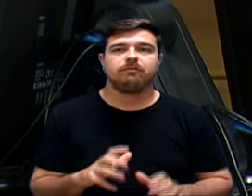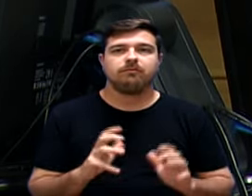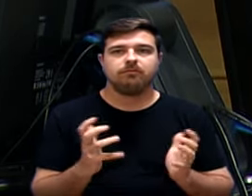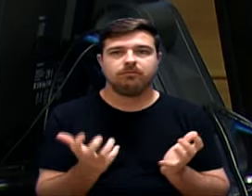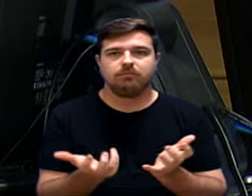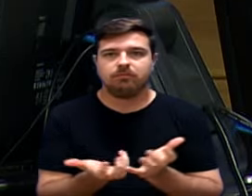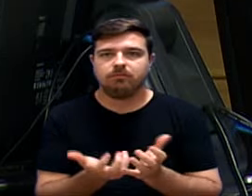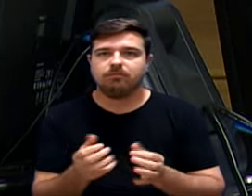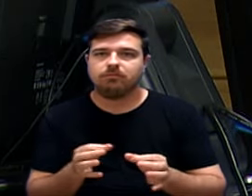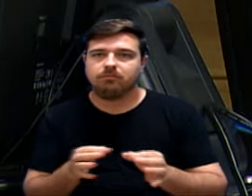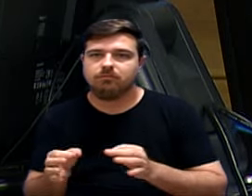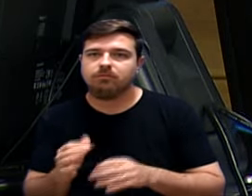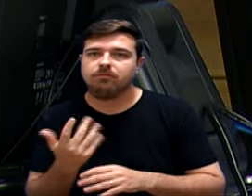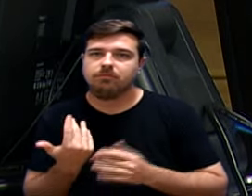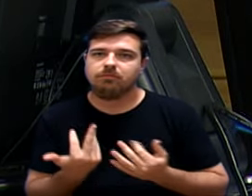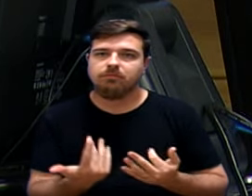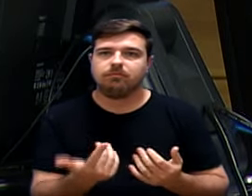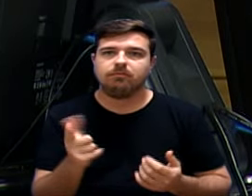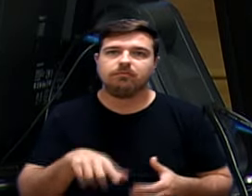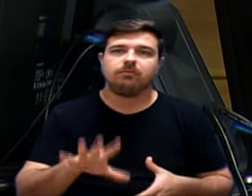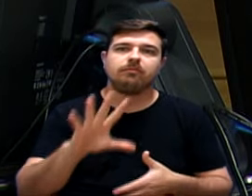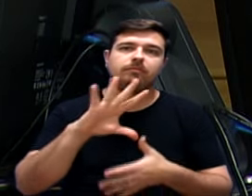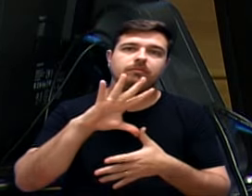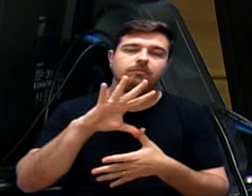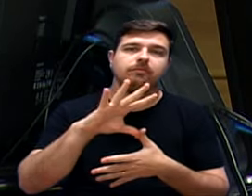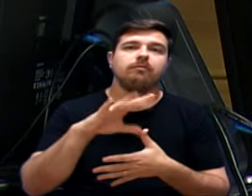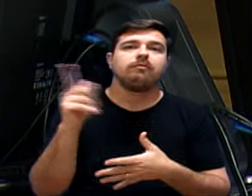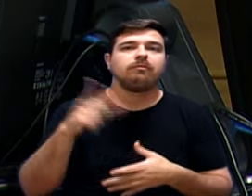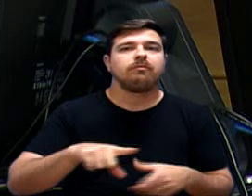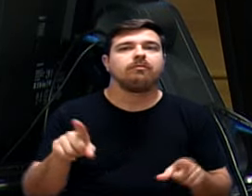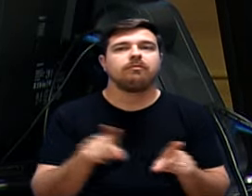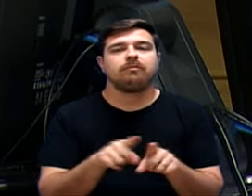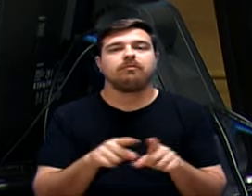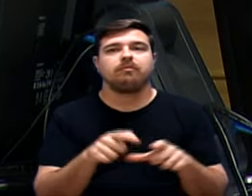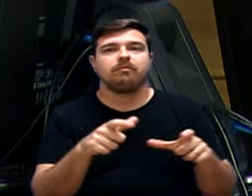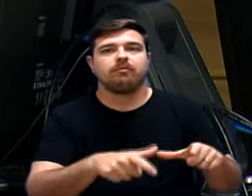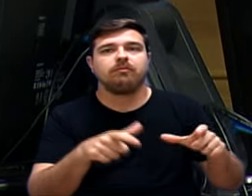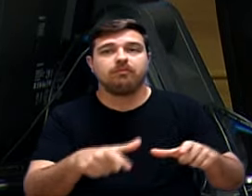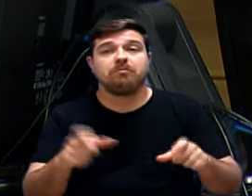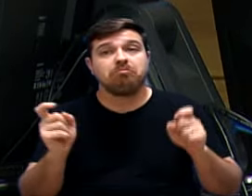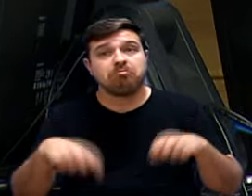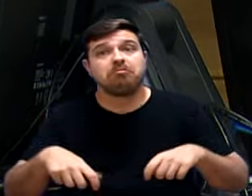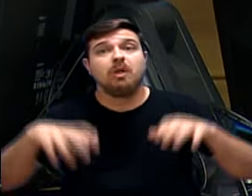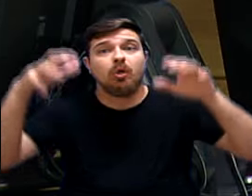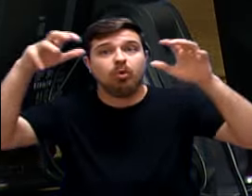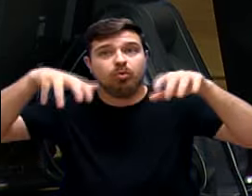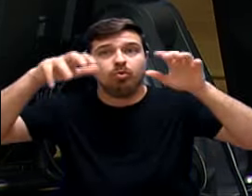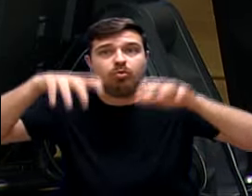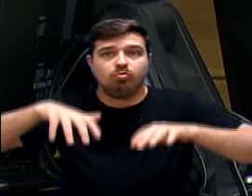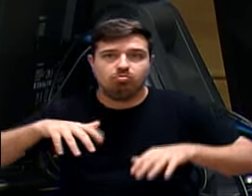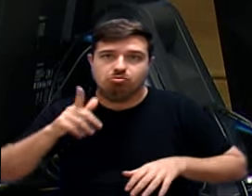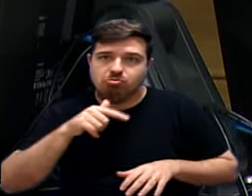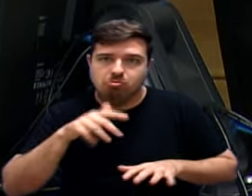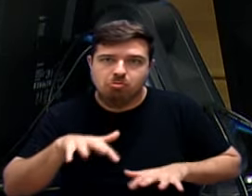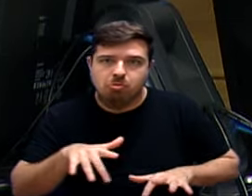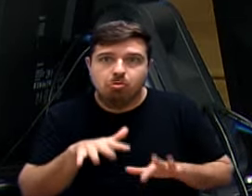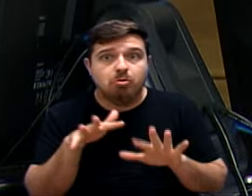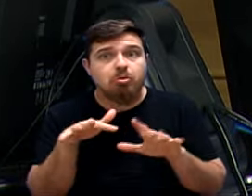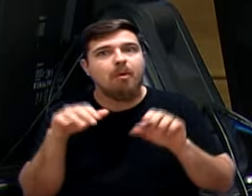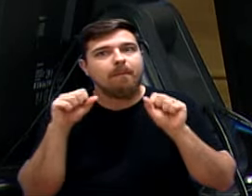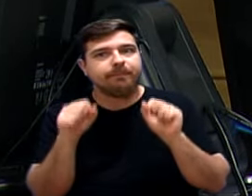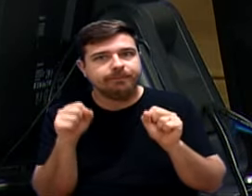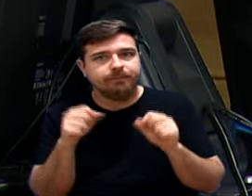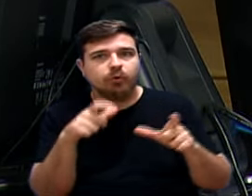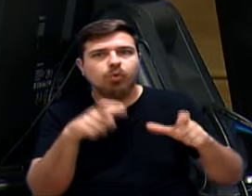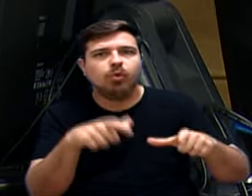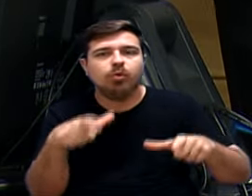matas ciliares o mapeamento também das áreas com potencial de xentes que já existe hoje então nós já sabemos locais